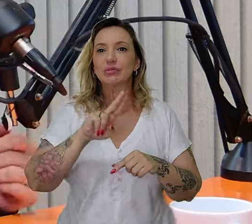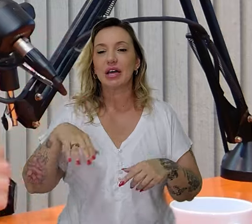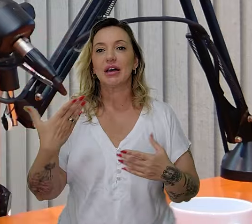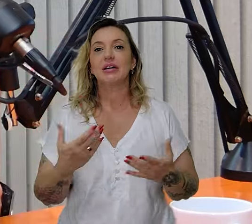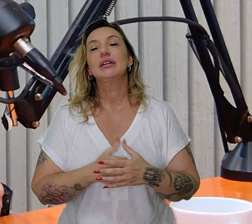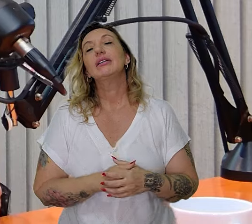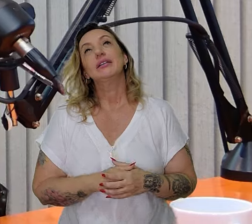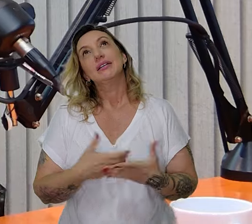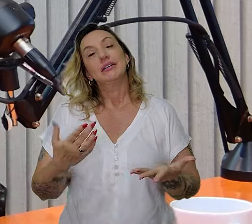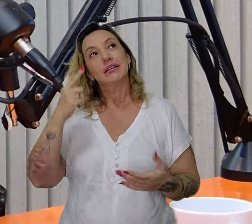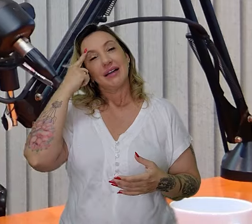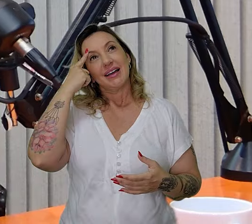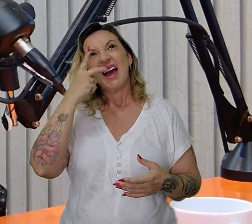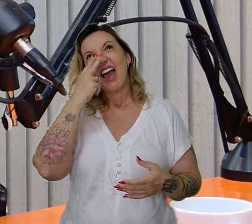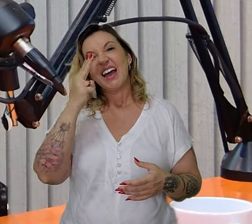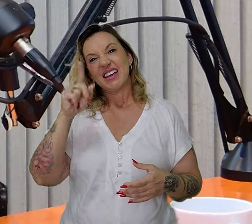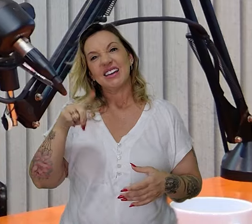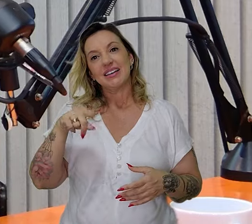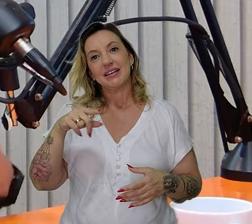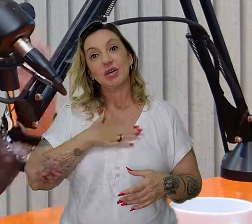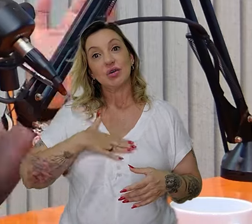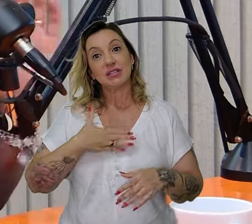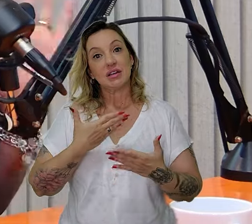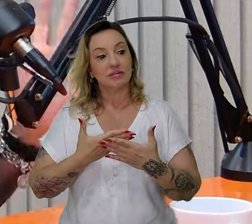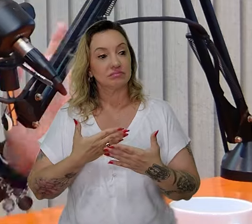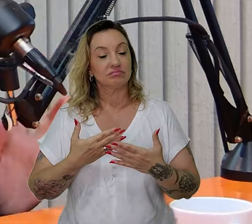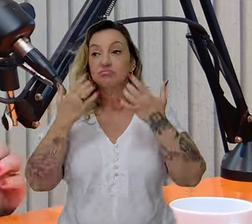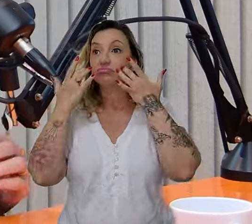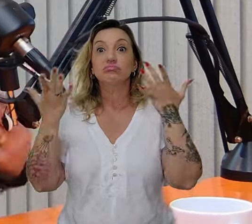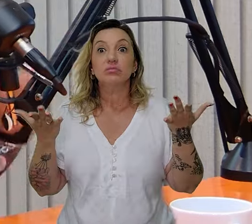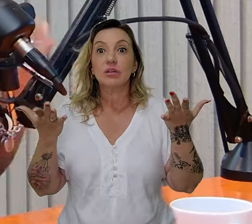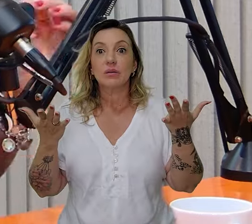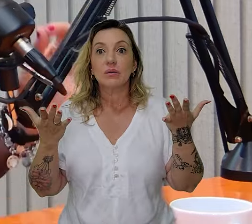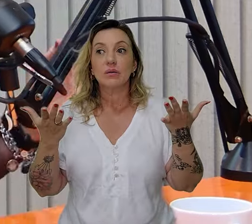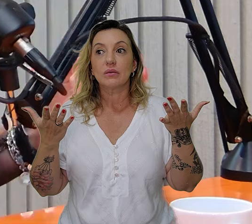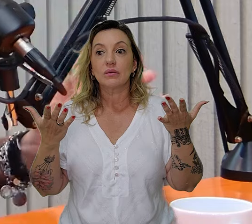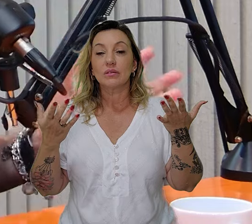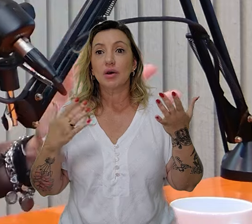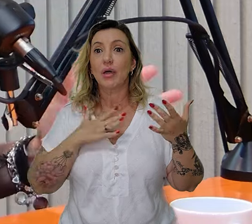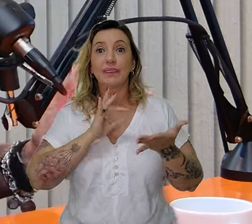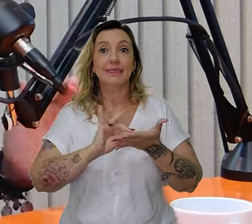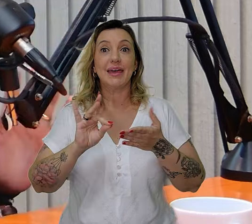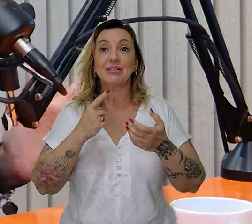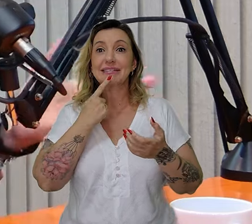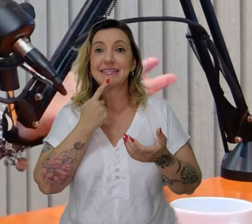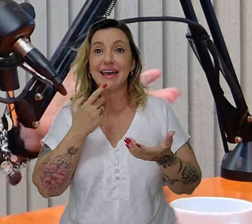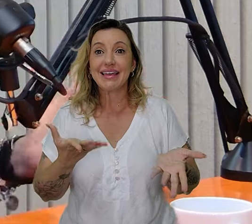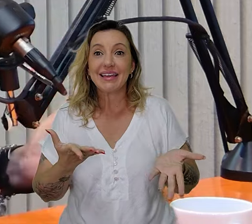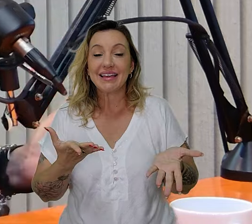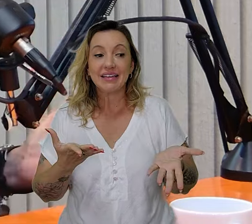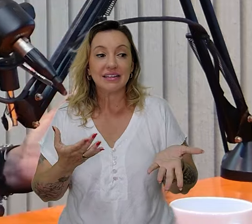de aparelho ortodôntico E aí eu falei acho que isso é uma coisa que eu vou gostar de fazer não sei eu não consigo chegar perto de sangue Então